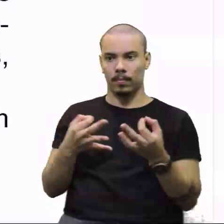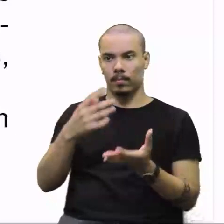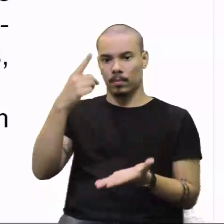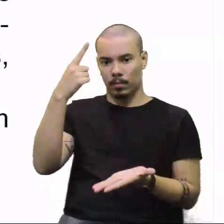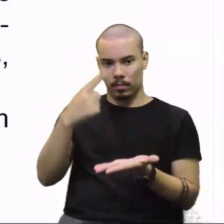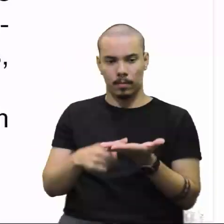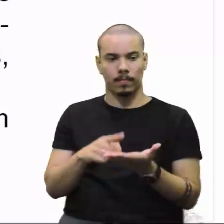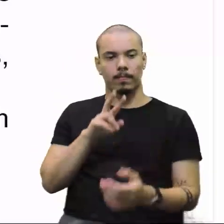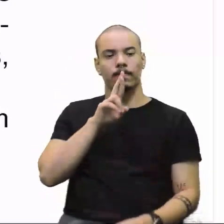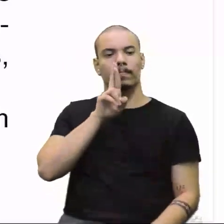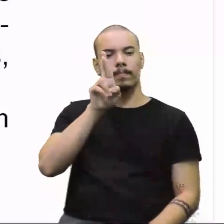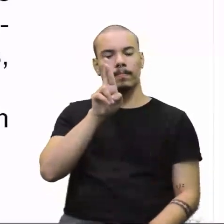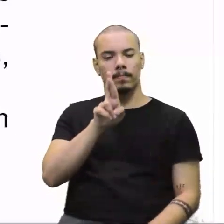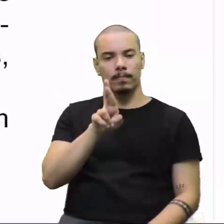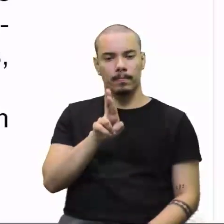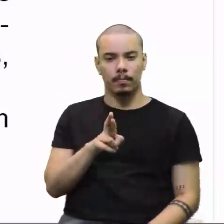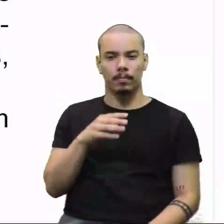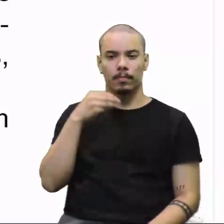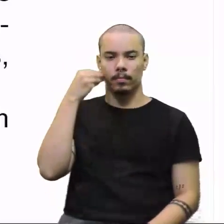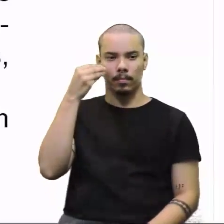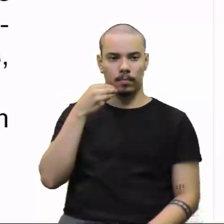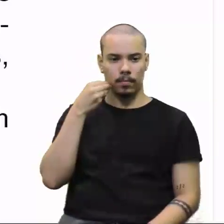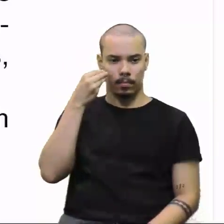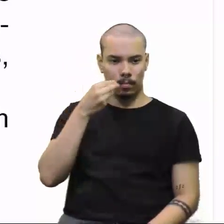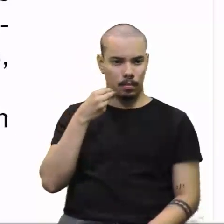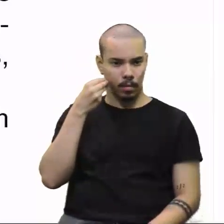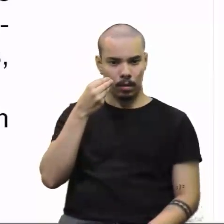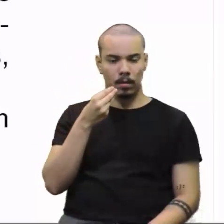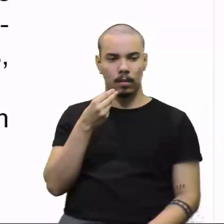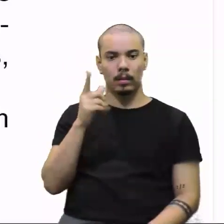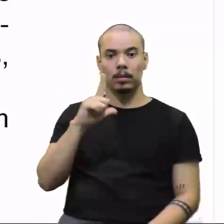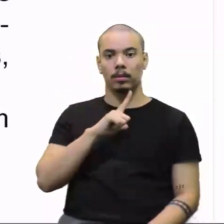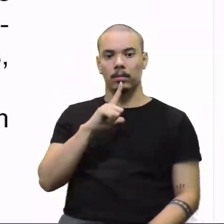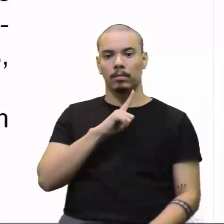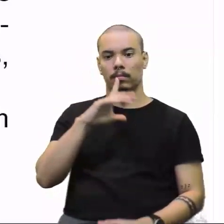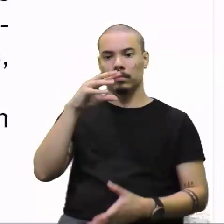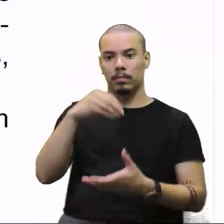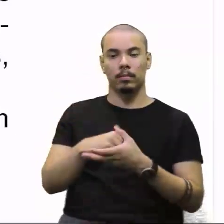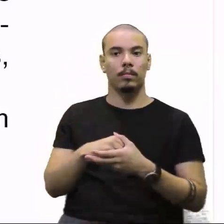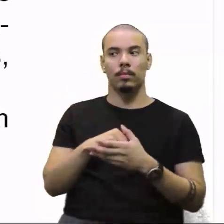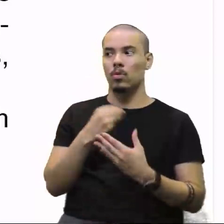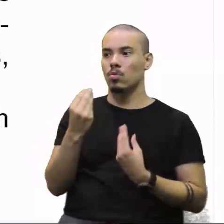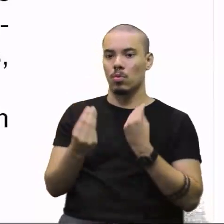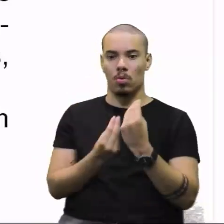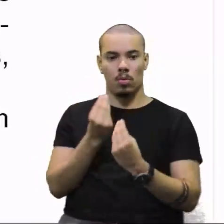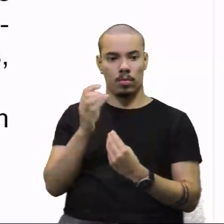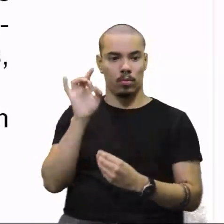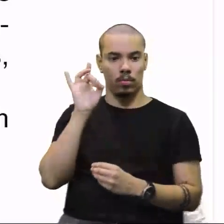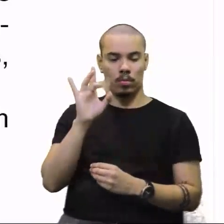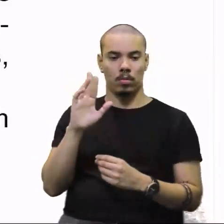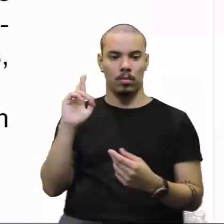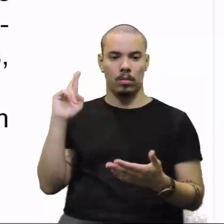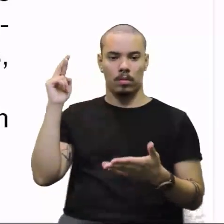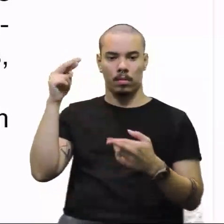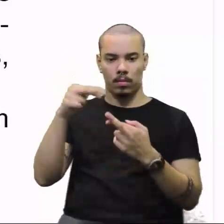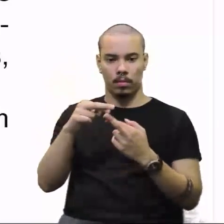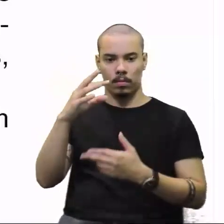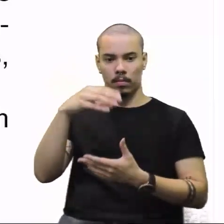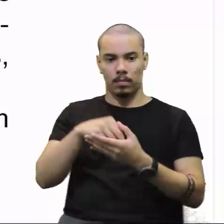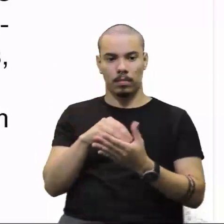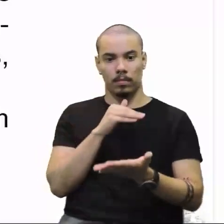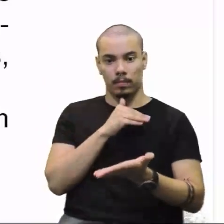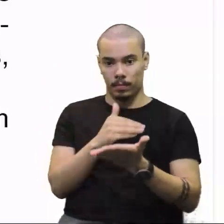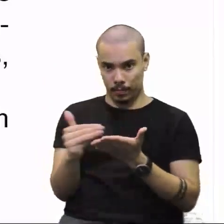com os resultados experimentais. Ela é aplicada, entretanto, somente a referenciais